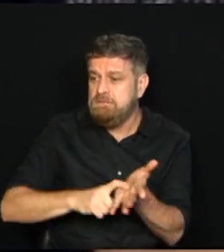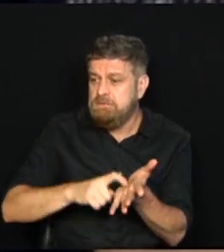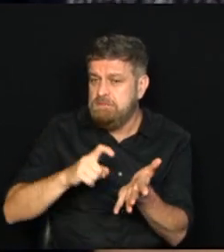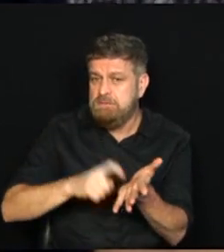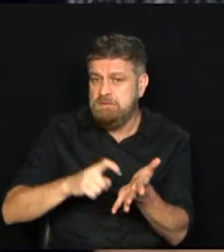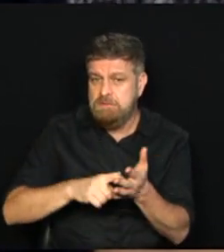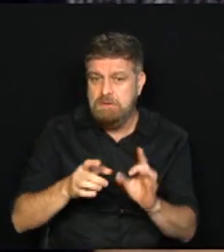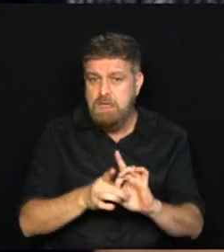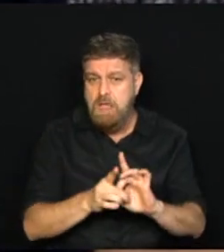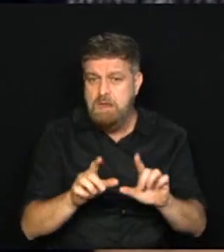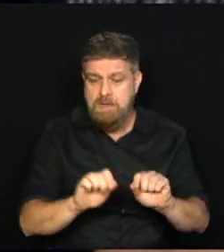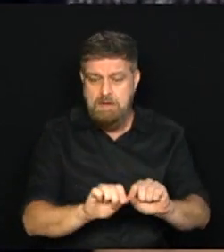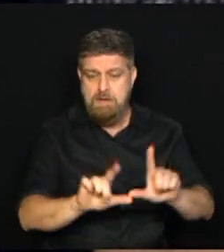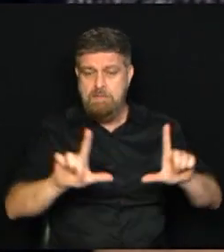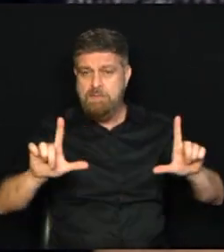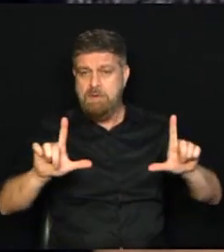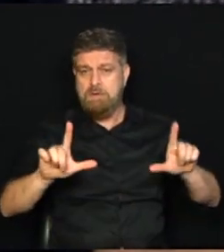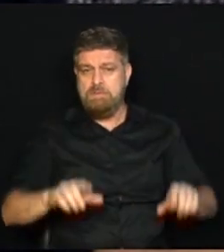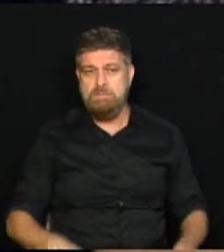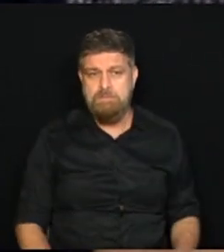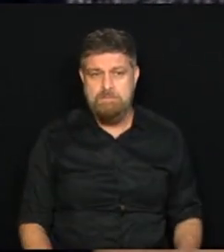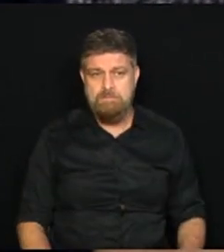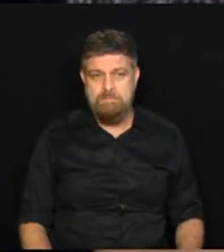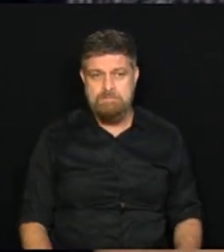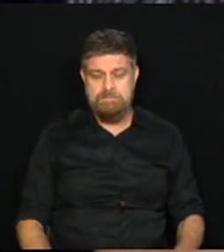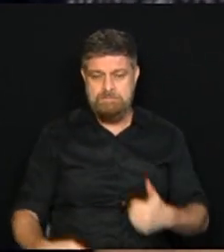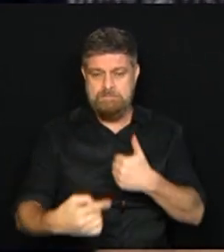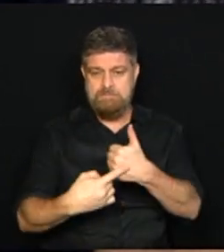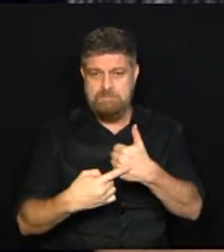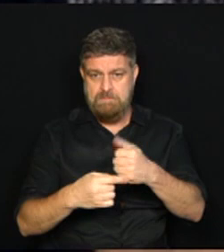Compartilhar a tela. Para compartilhar a tela.